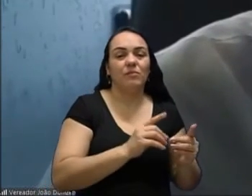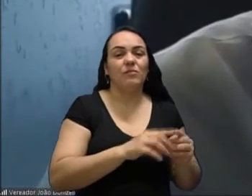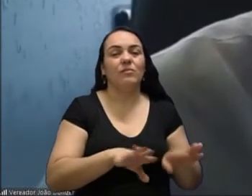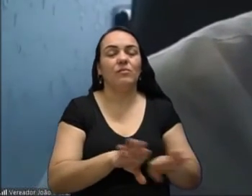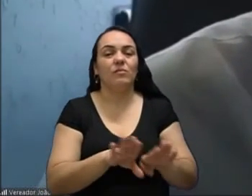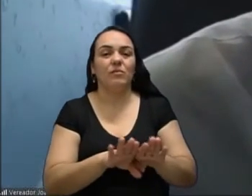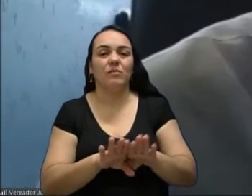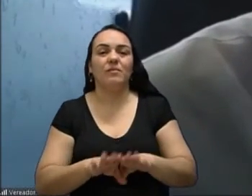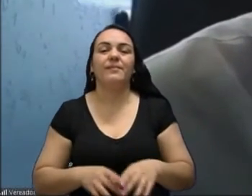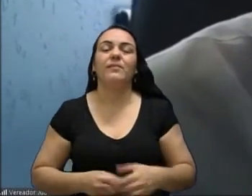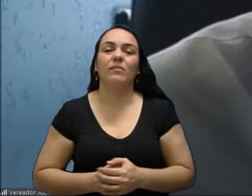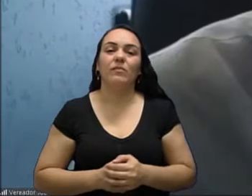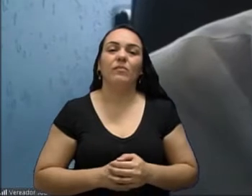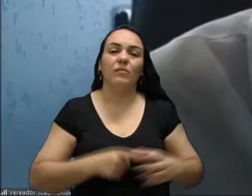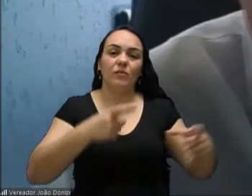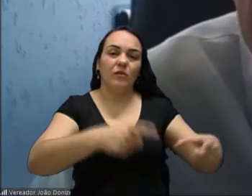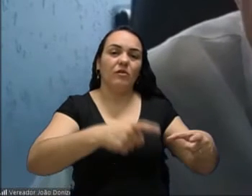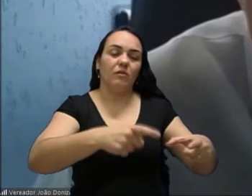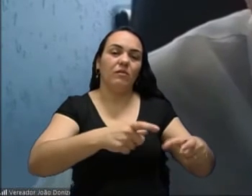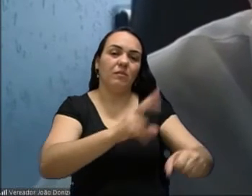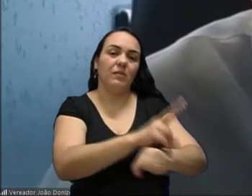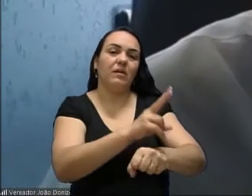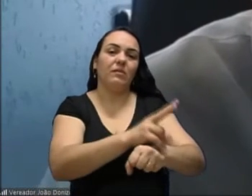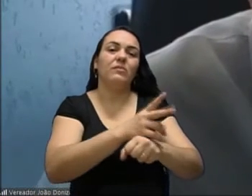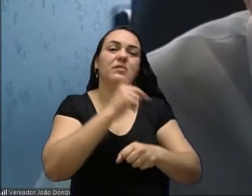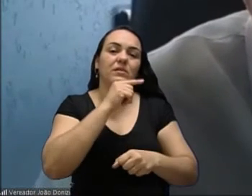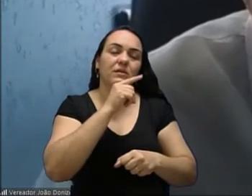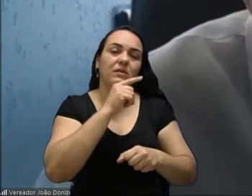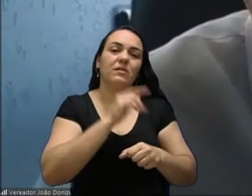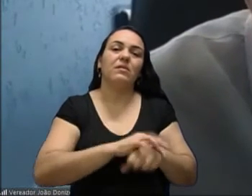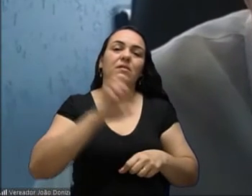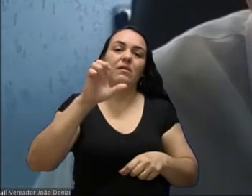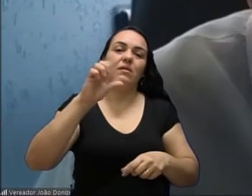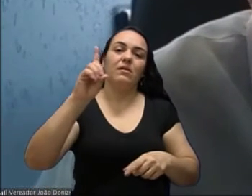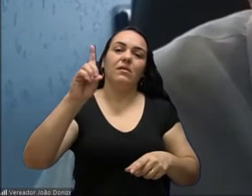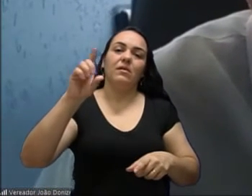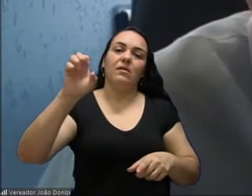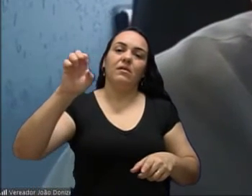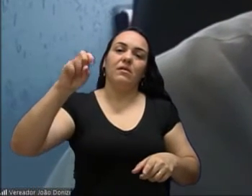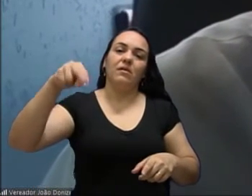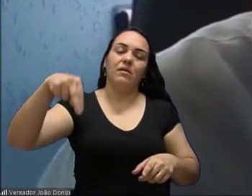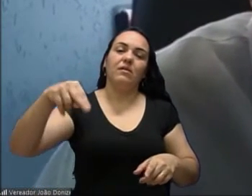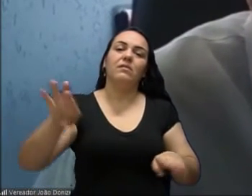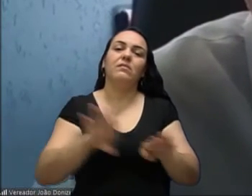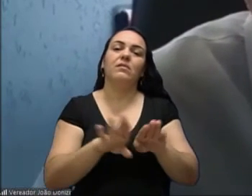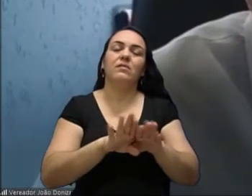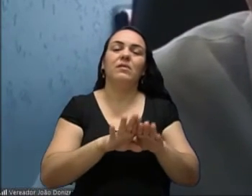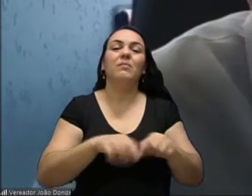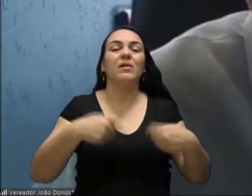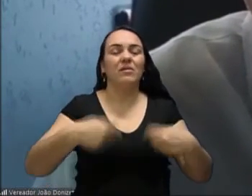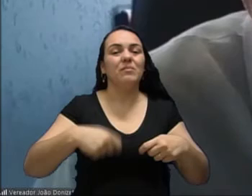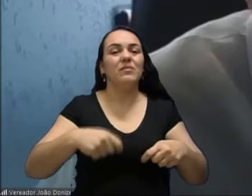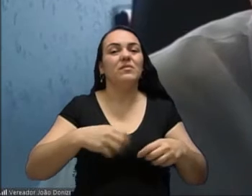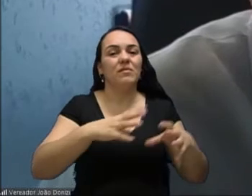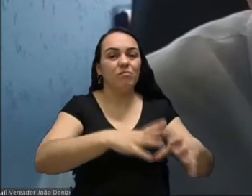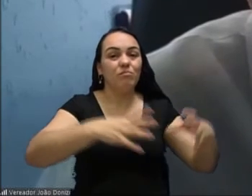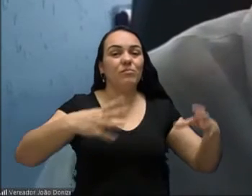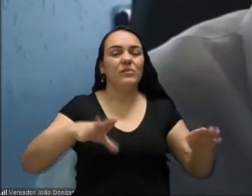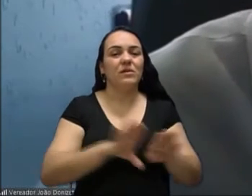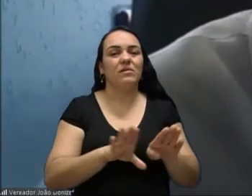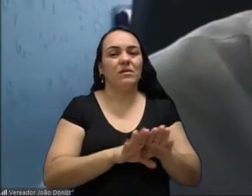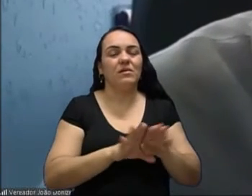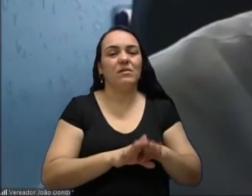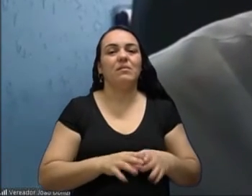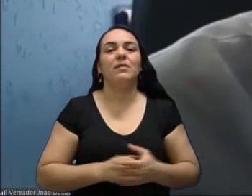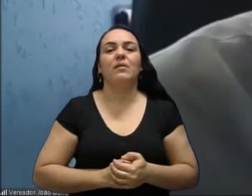uma fonte alternativa de abastecimento pra zona industrial pra cidade de Sorocaba na região